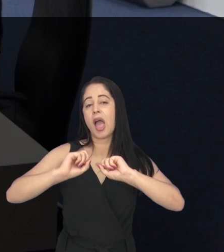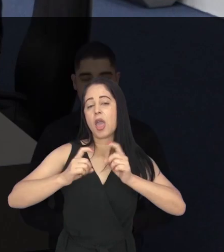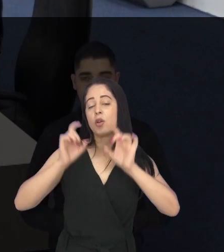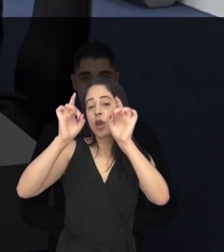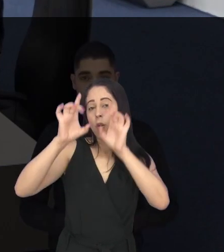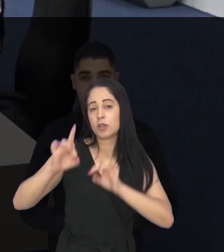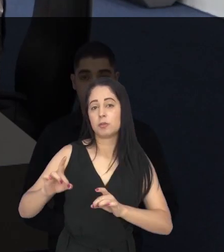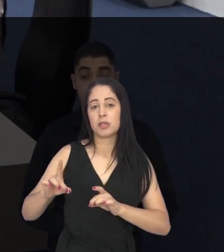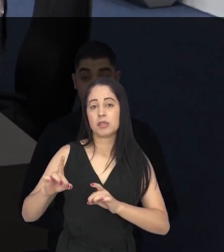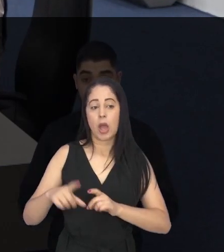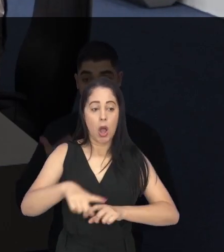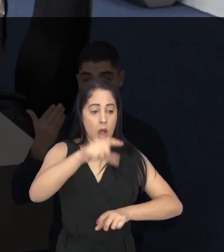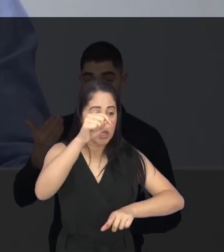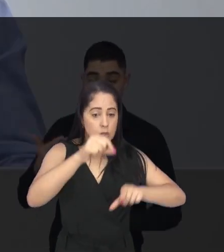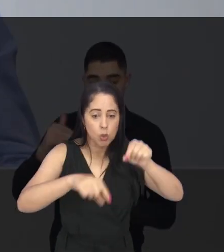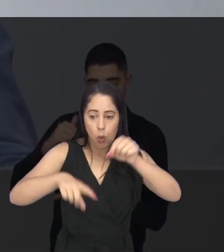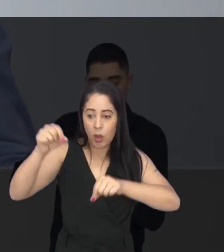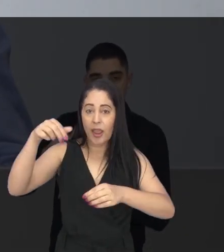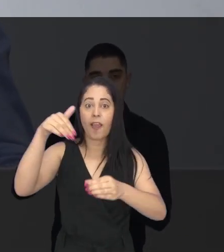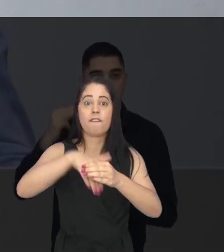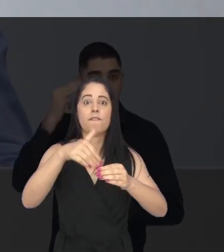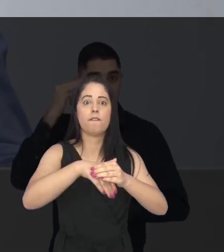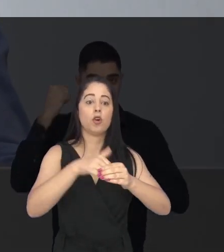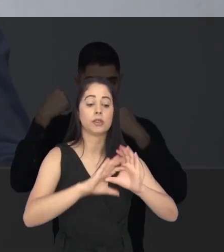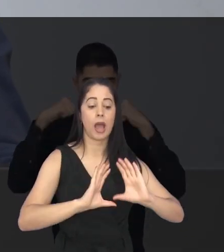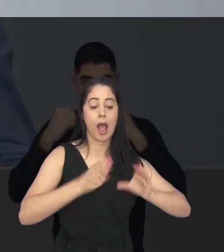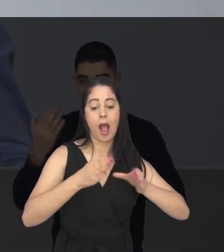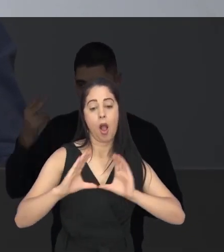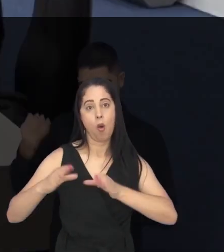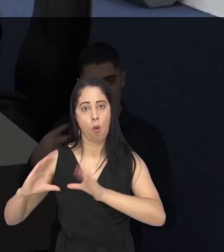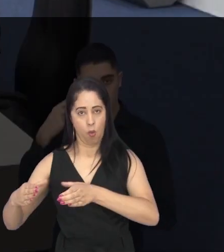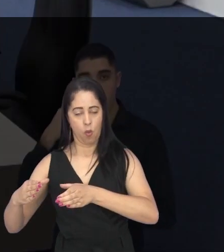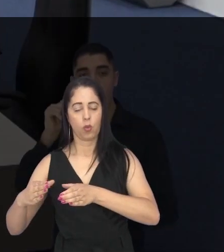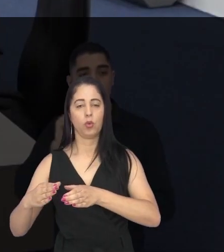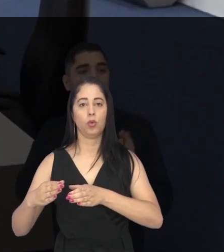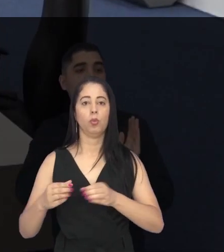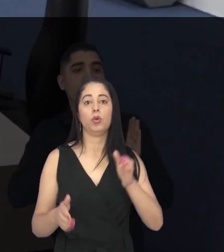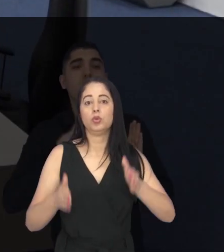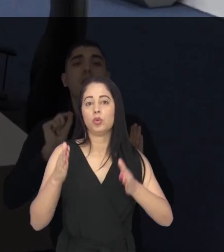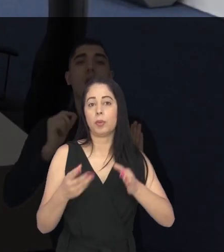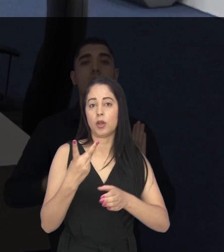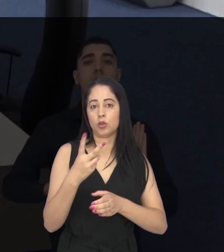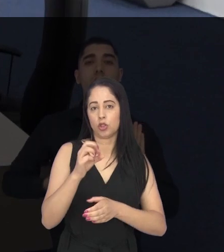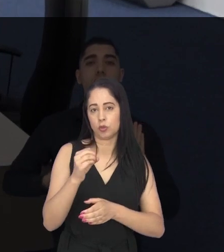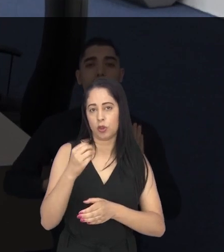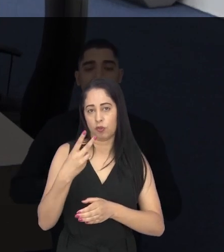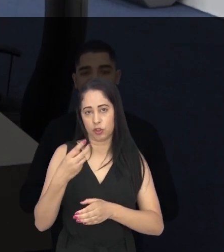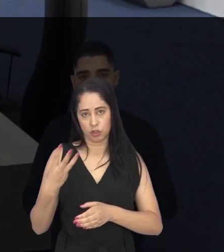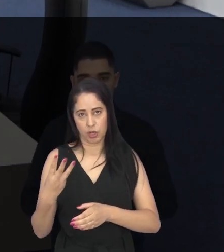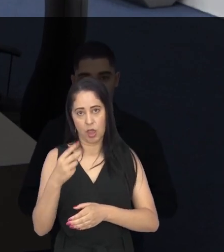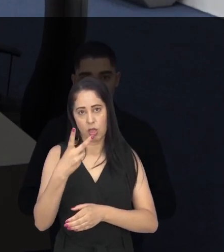3ª sessão extraordinária para a composição das 8 comissões permanentes da Câmara para o biênio